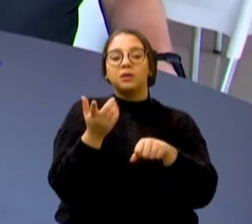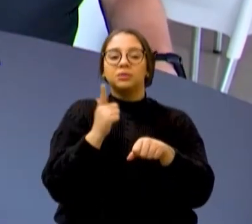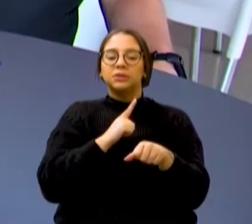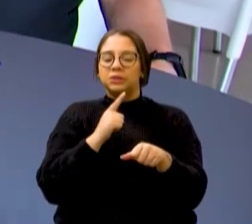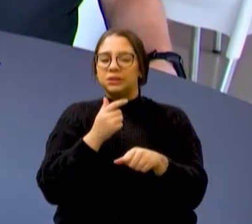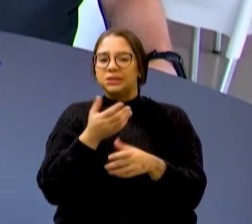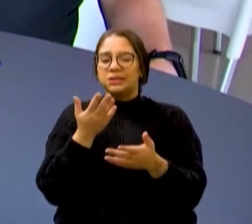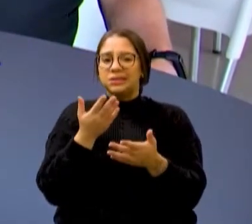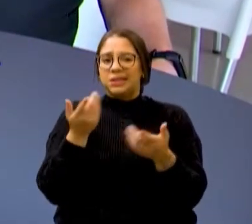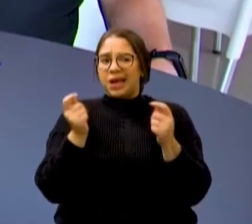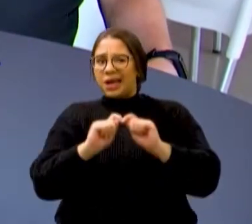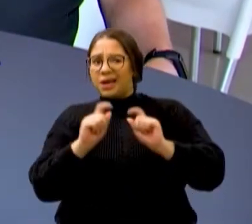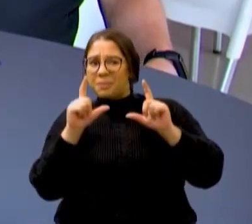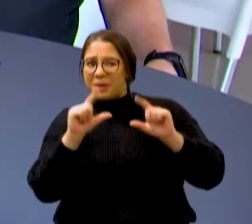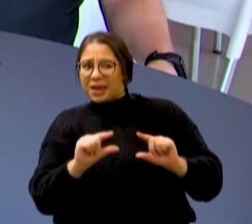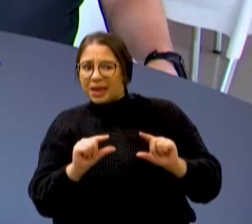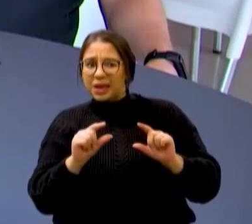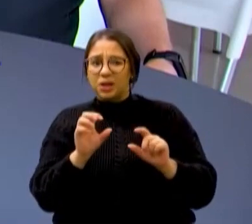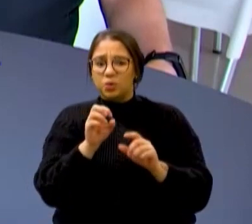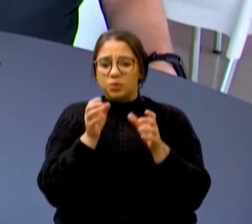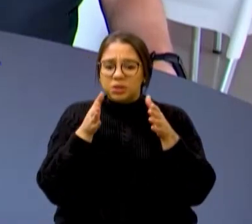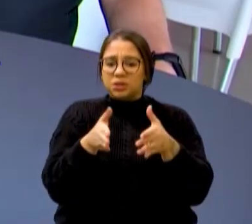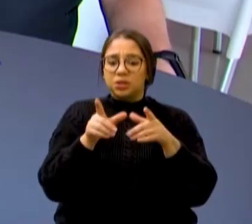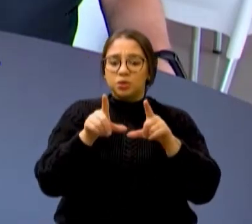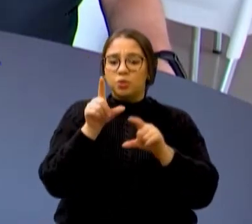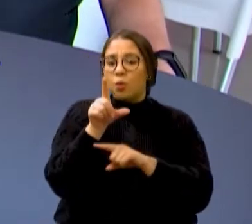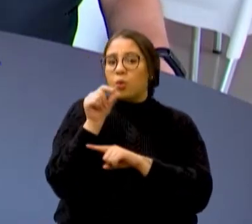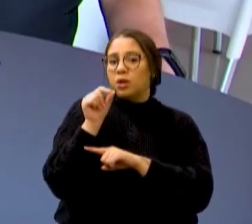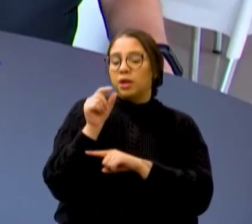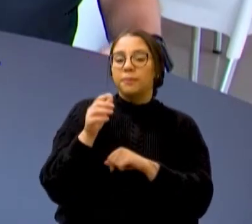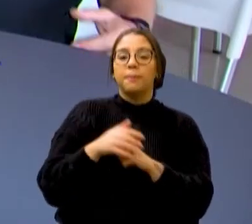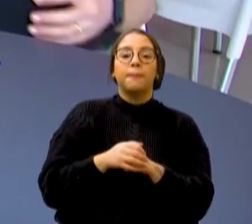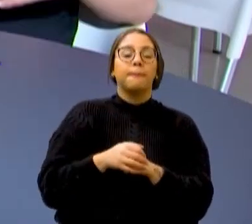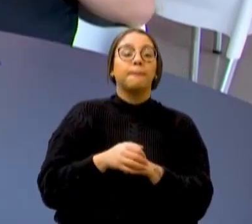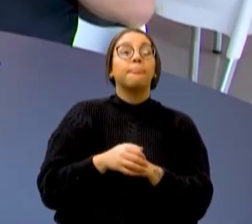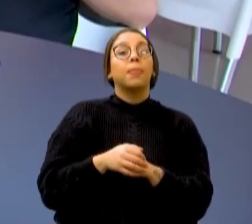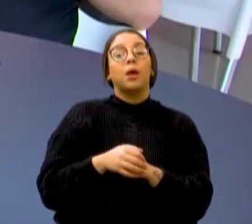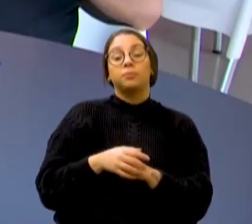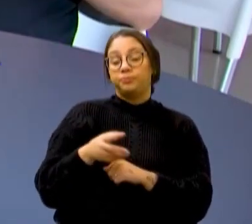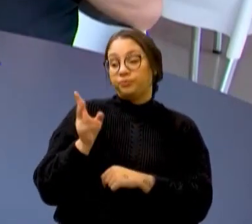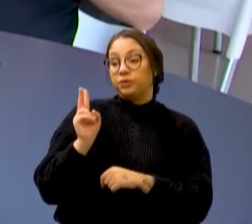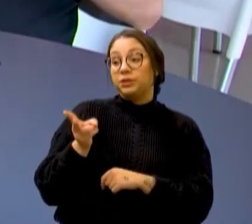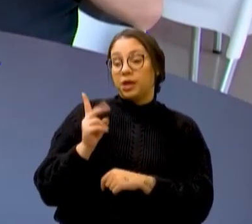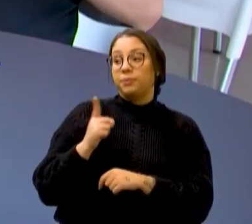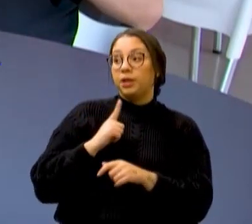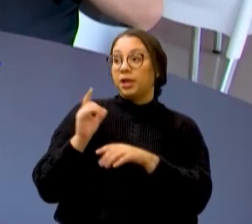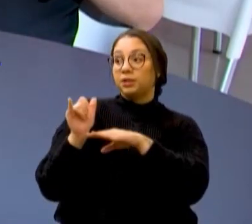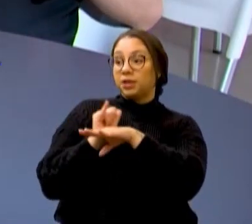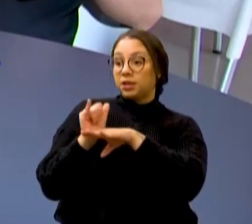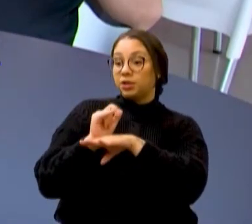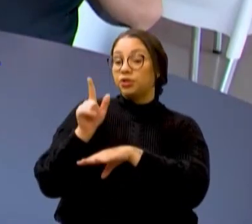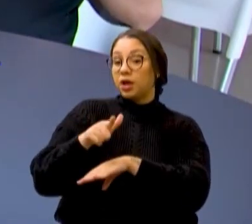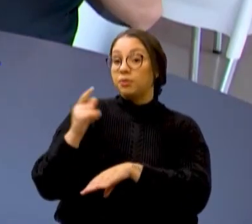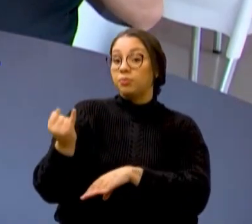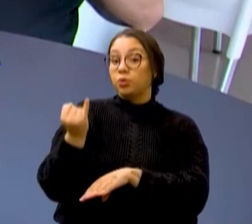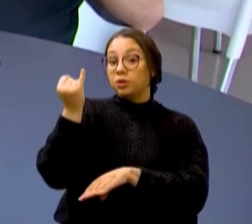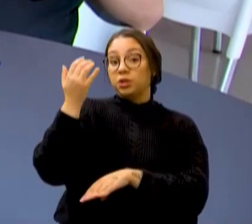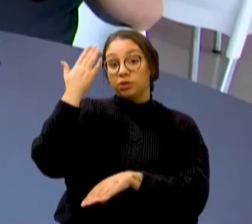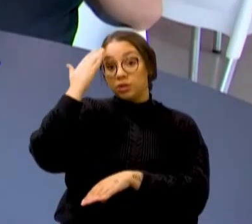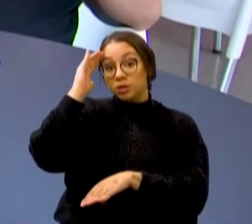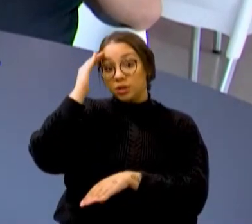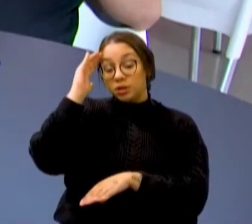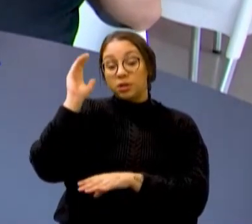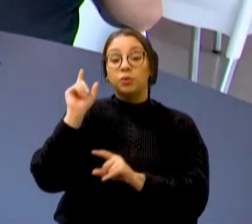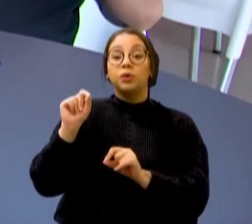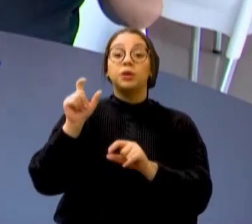conhecimento, menos habilidade, ou não é por aí? Sempre vai existir uma estratégia. É